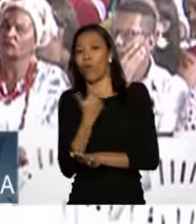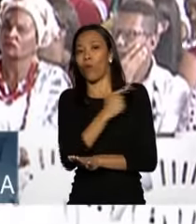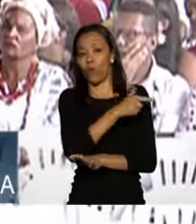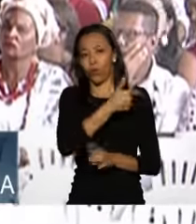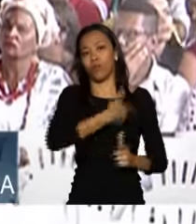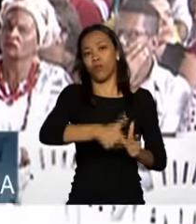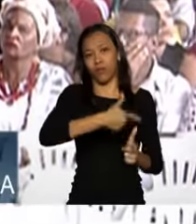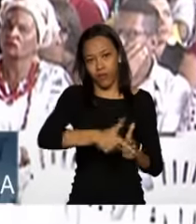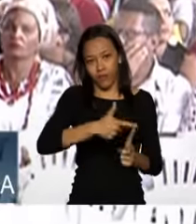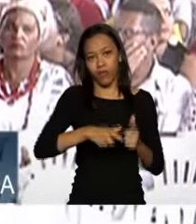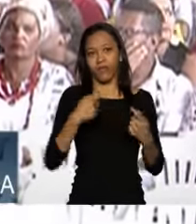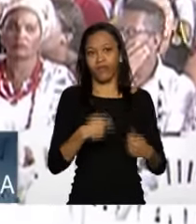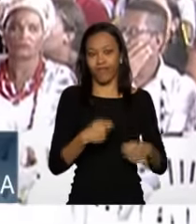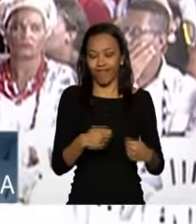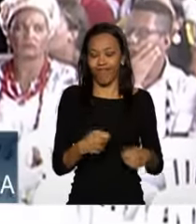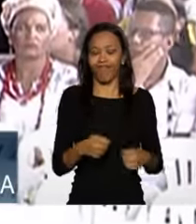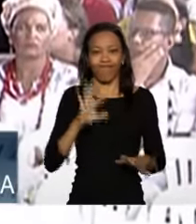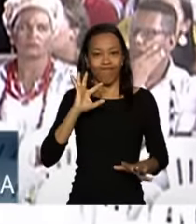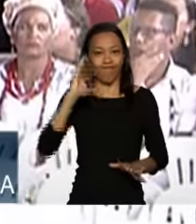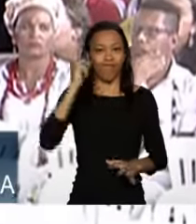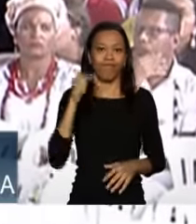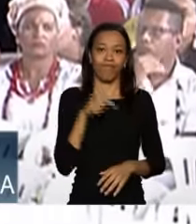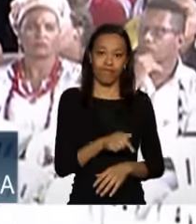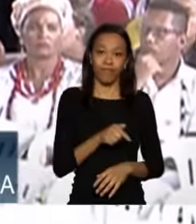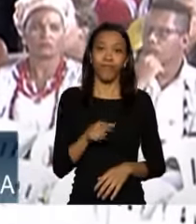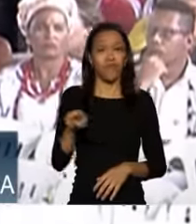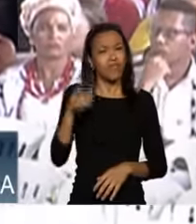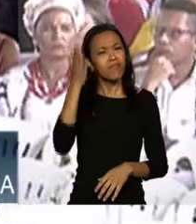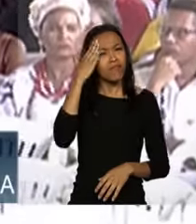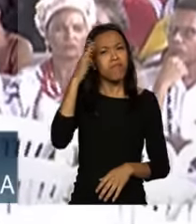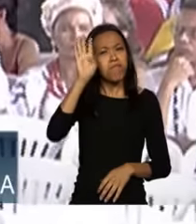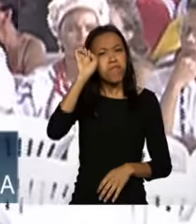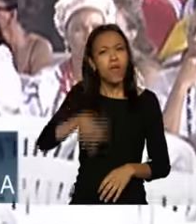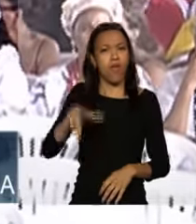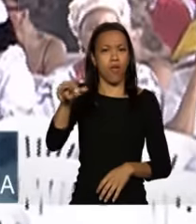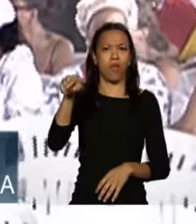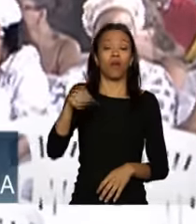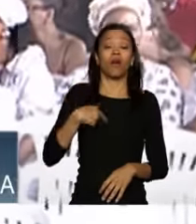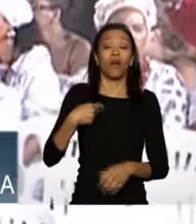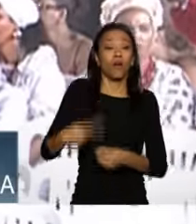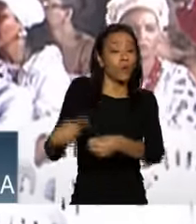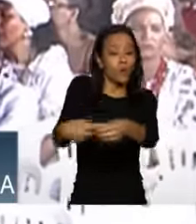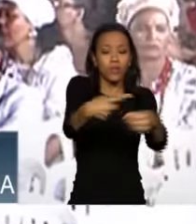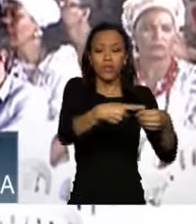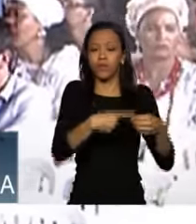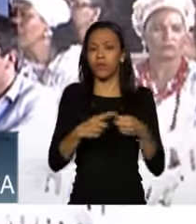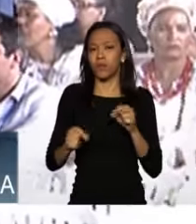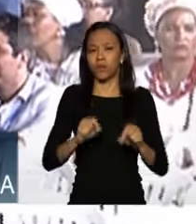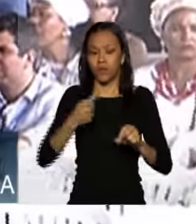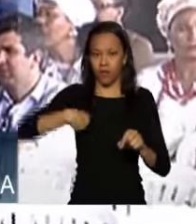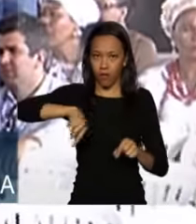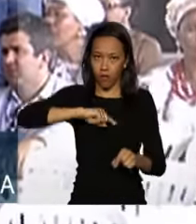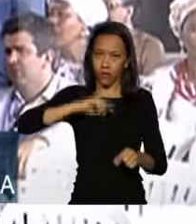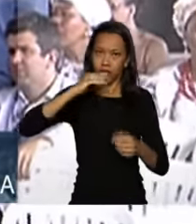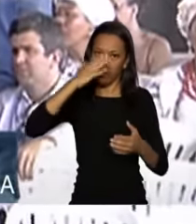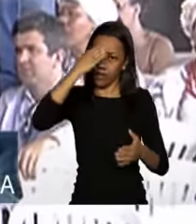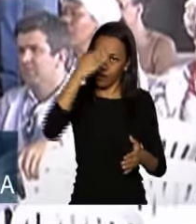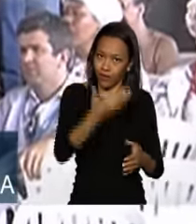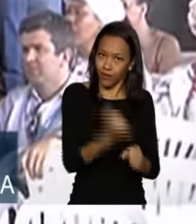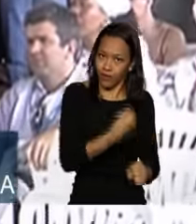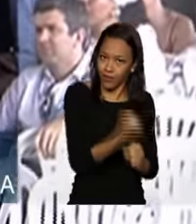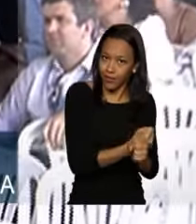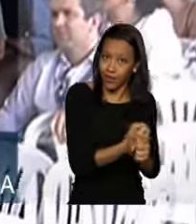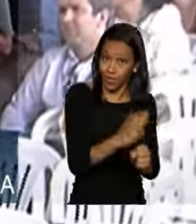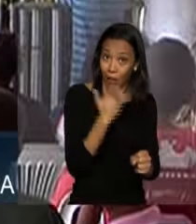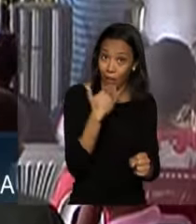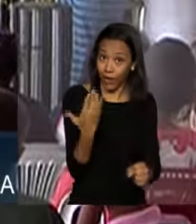enfrentados. Como a senhora bem sabe, a situação dos municípios é assim. A gente agradece uma obra e já